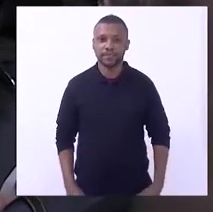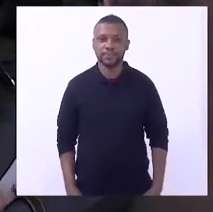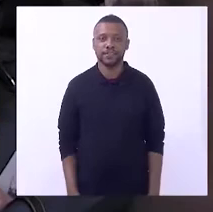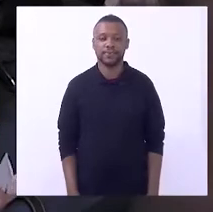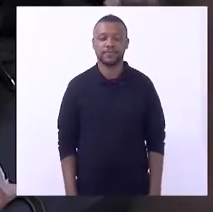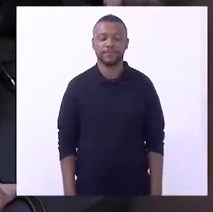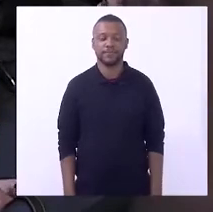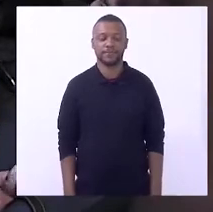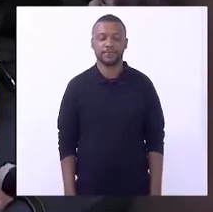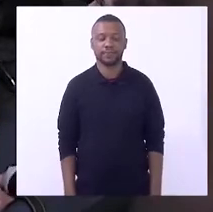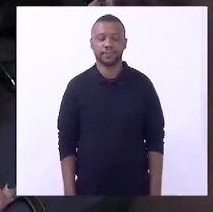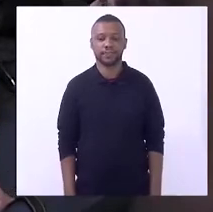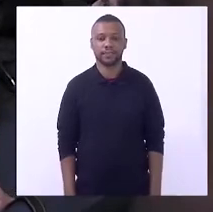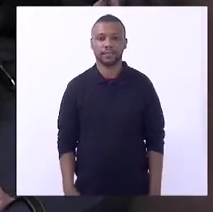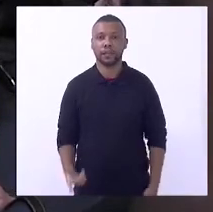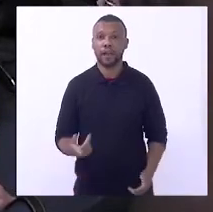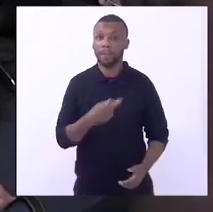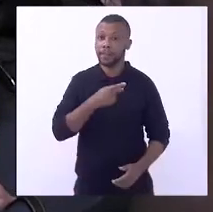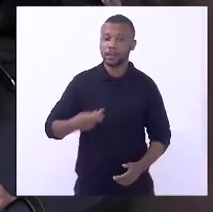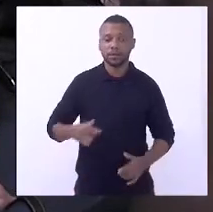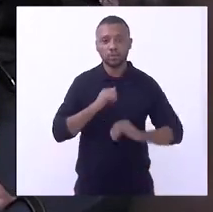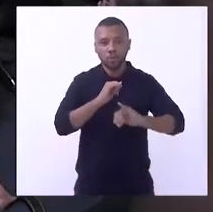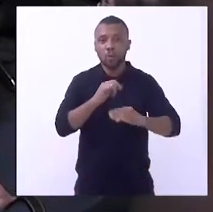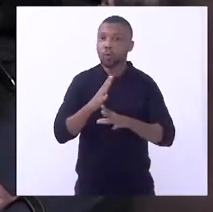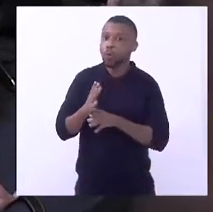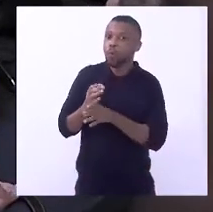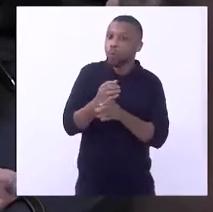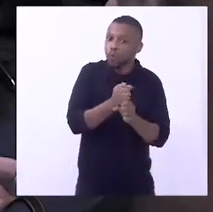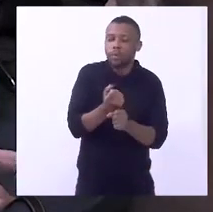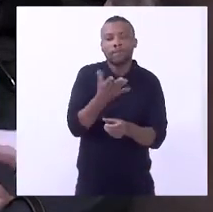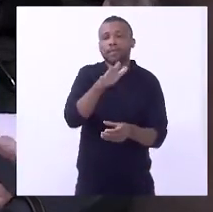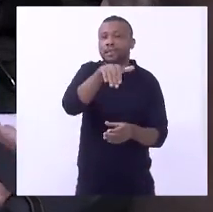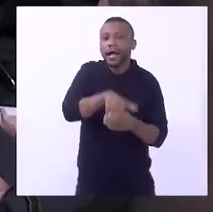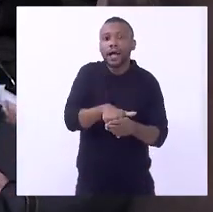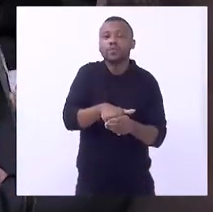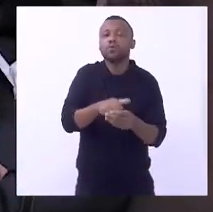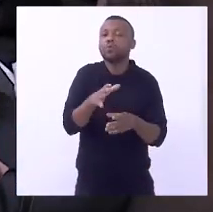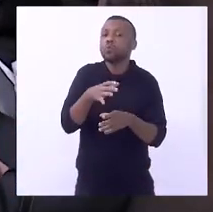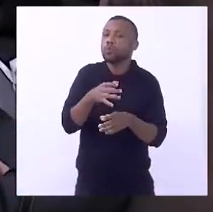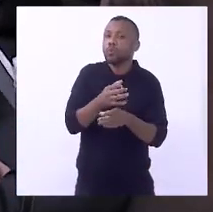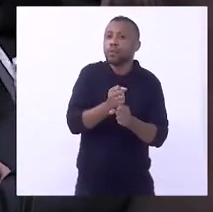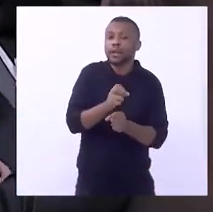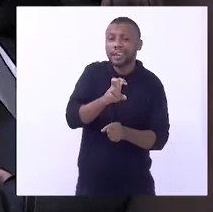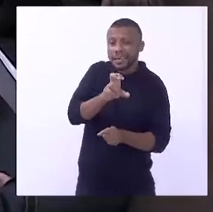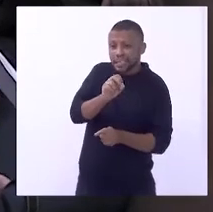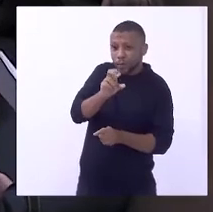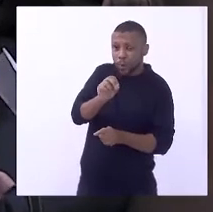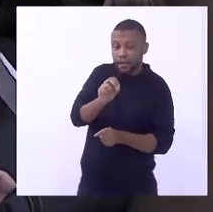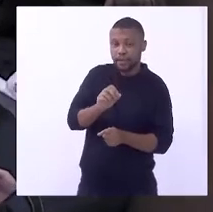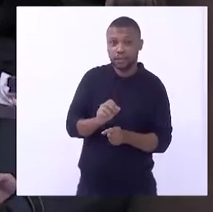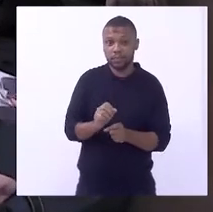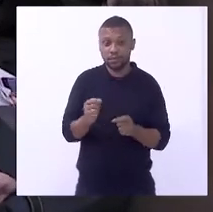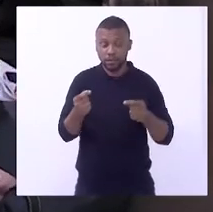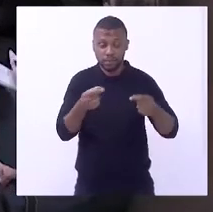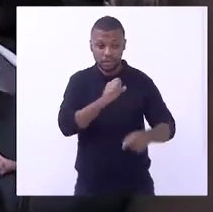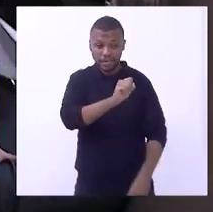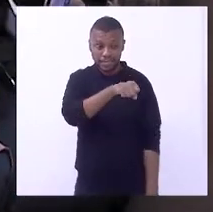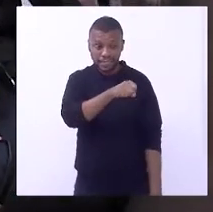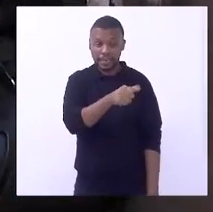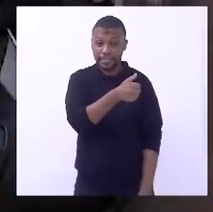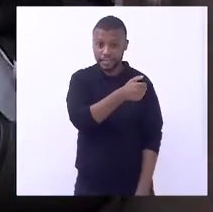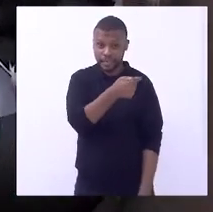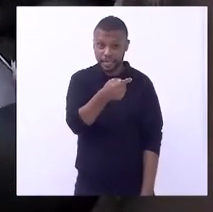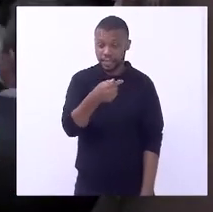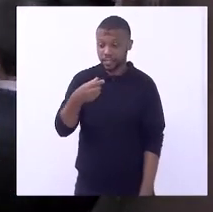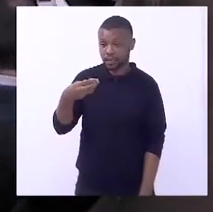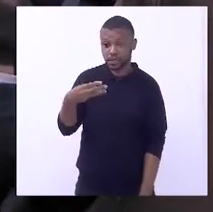Presidência, proclama o resultado. Votaram 50 senhores parlamentares, 17 sims, 32 nãos e